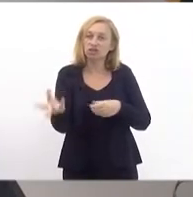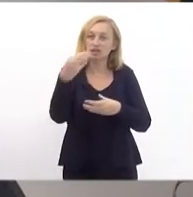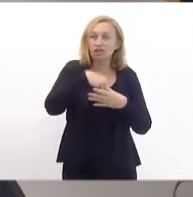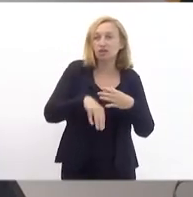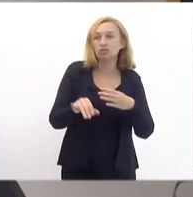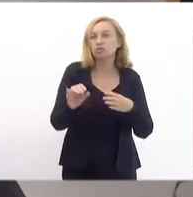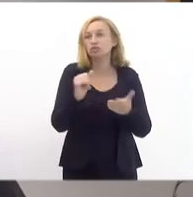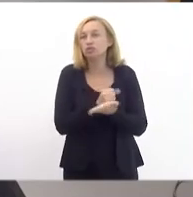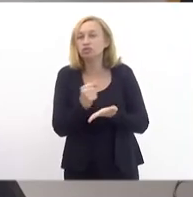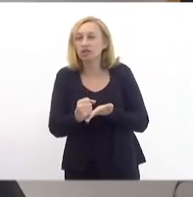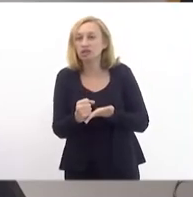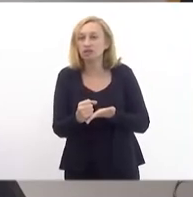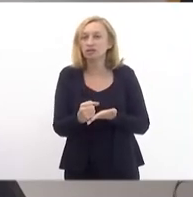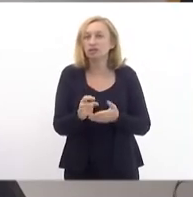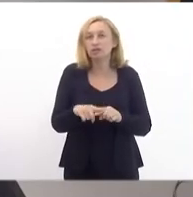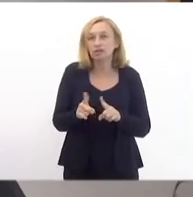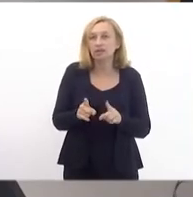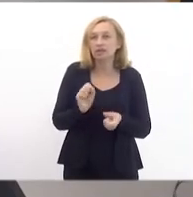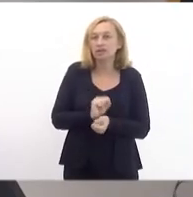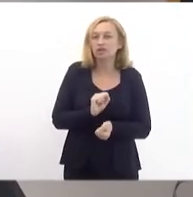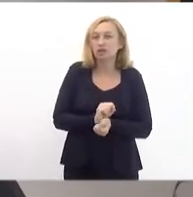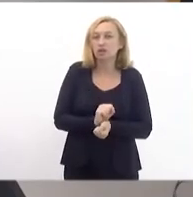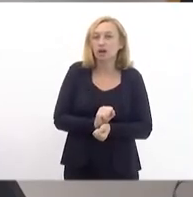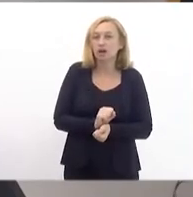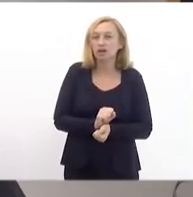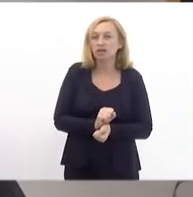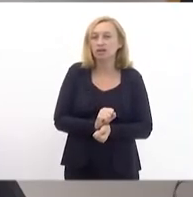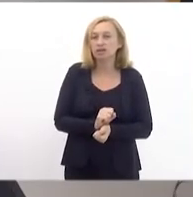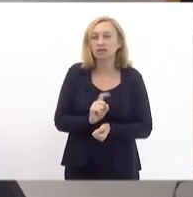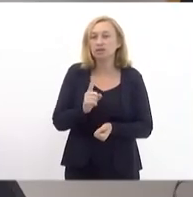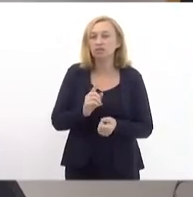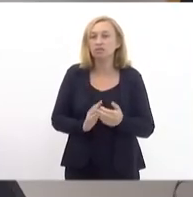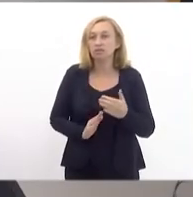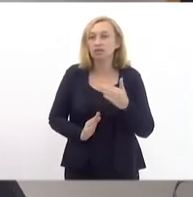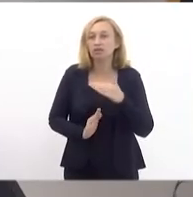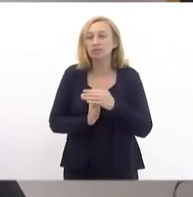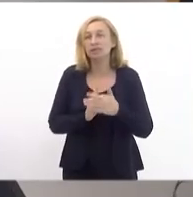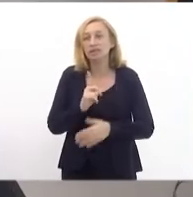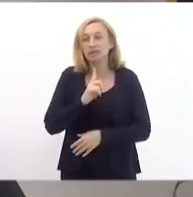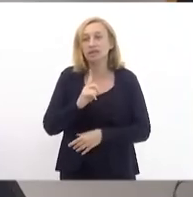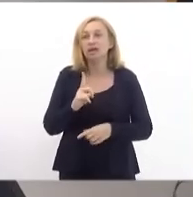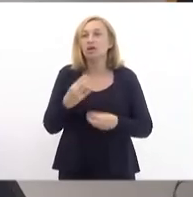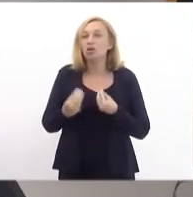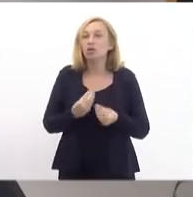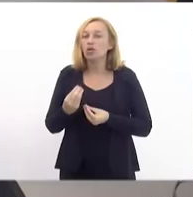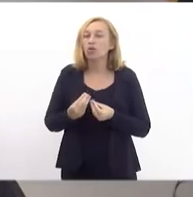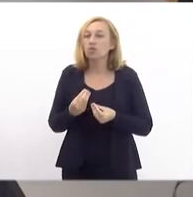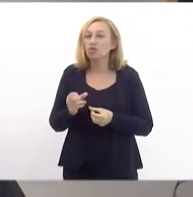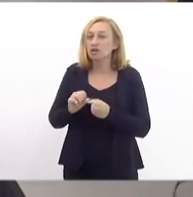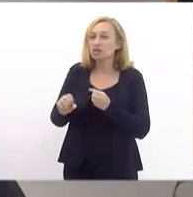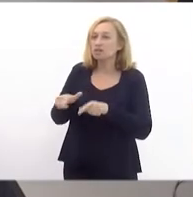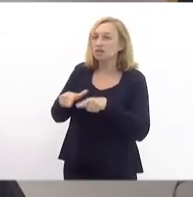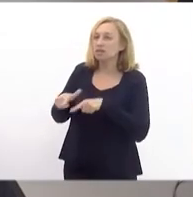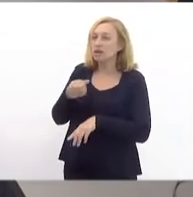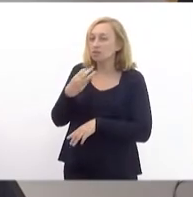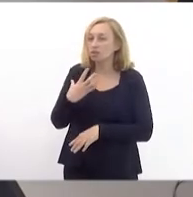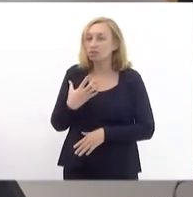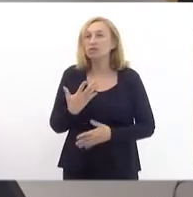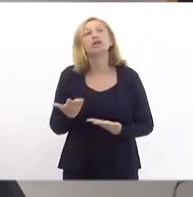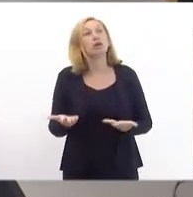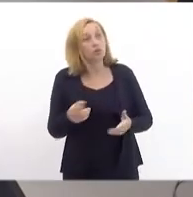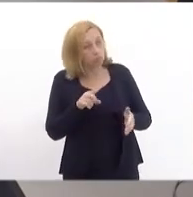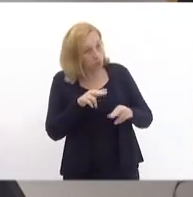contrato, mas a gente espera não chegar nesse limite. Até porque, como é que a gente presta um serviço? É por isso que eu estou perguntando.